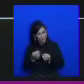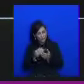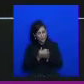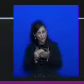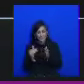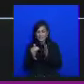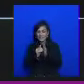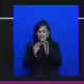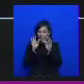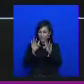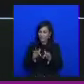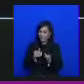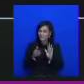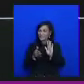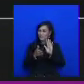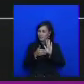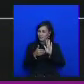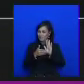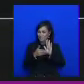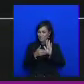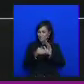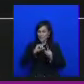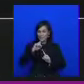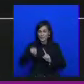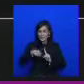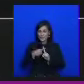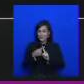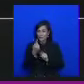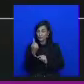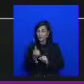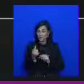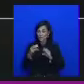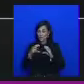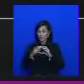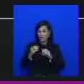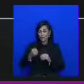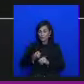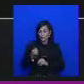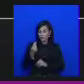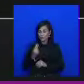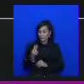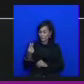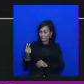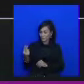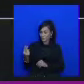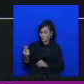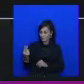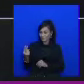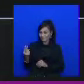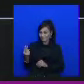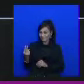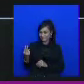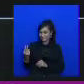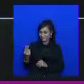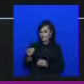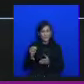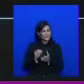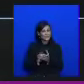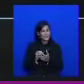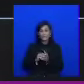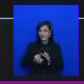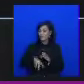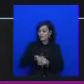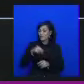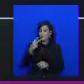início ao fim a sua aposta. Vem chegando mais uma bola. 22, bola 22. Só faltam